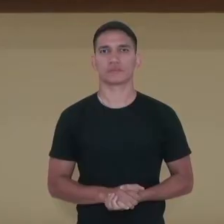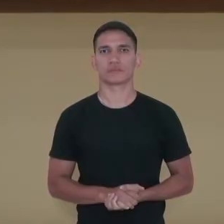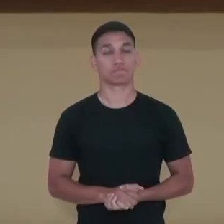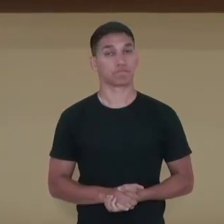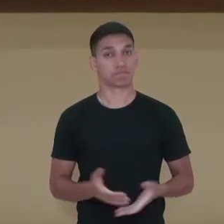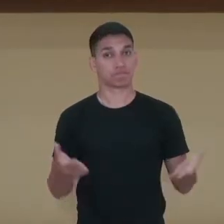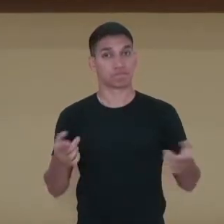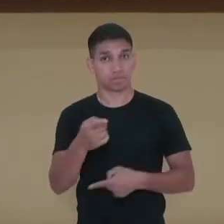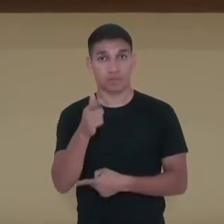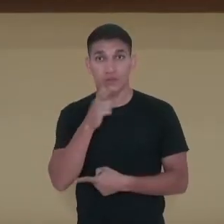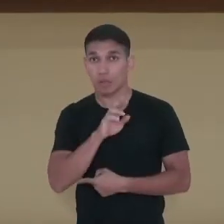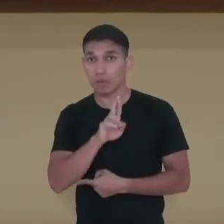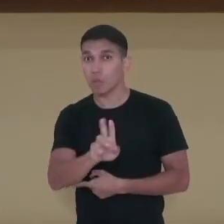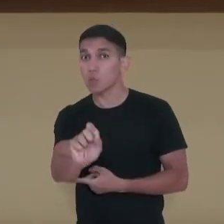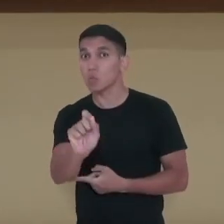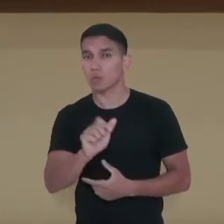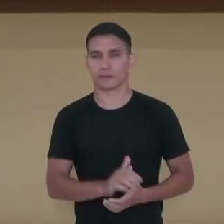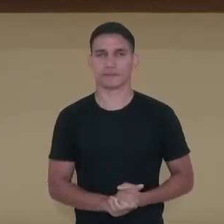E aí, o que você respondeu?